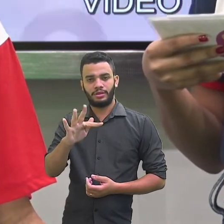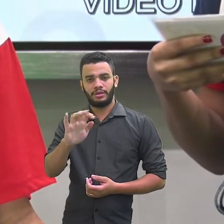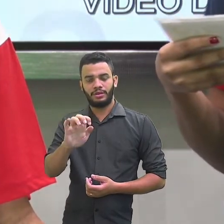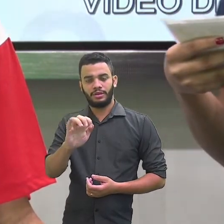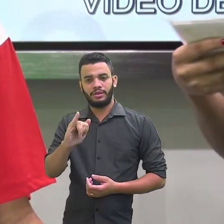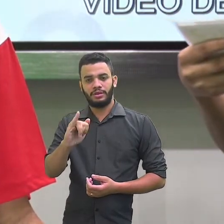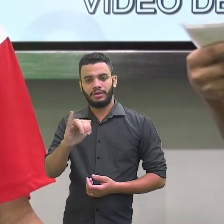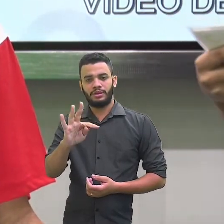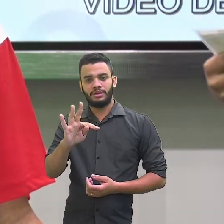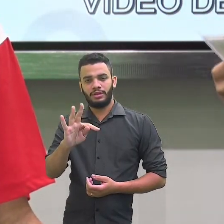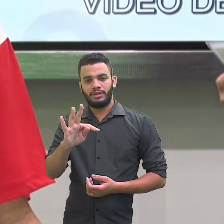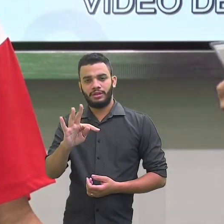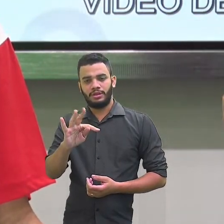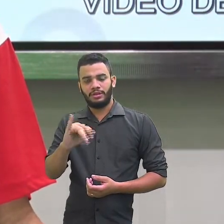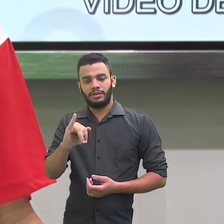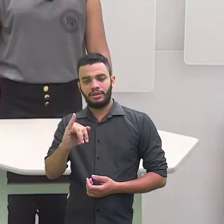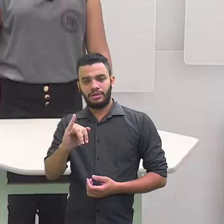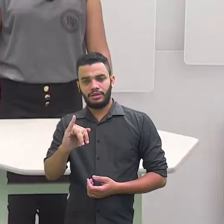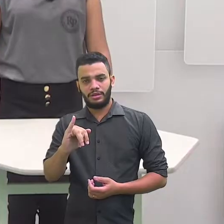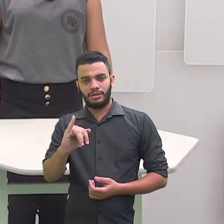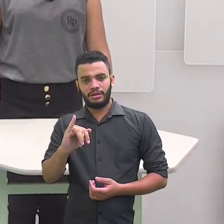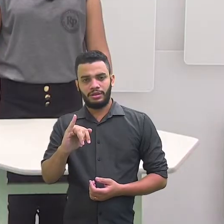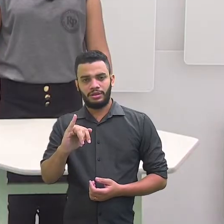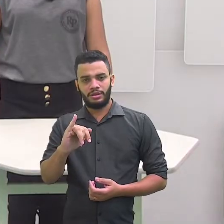C-O-N-T-R-A-F-E-I-T-I-C-C-D-L-O. Contrafeitiço.